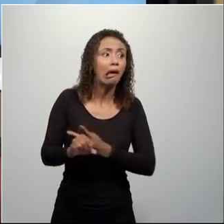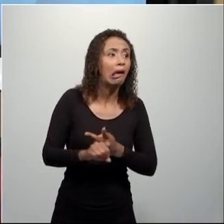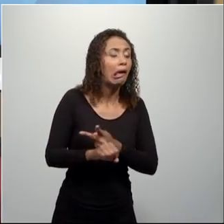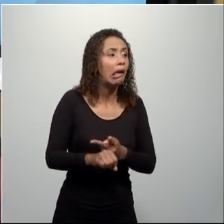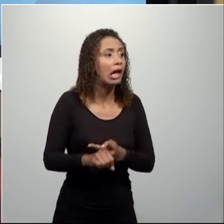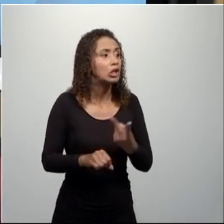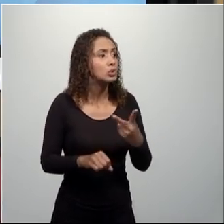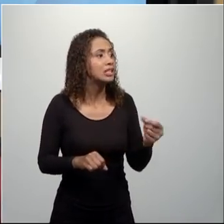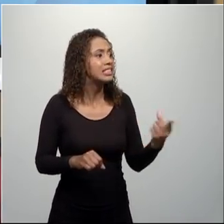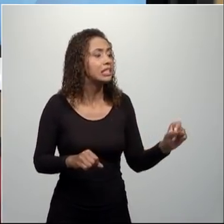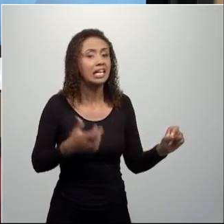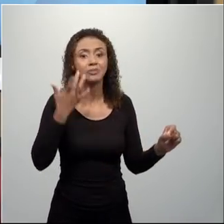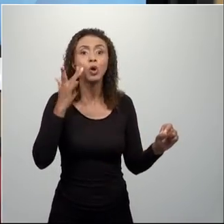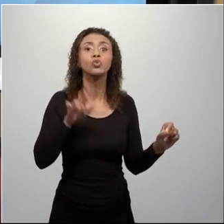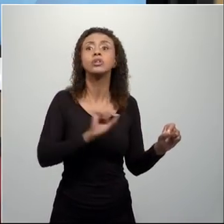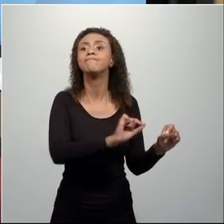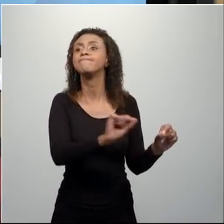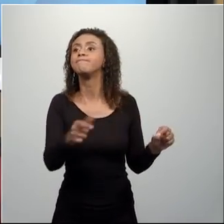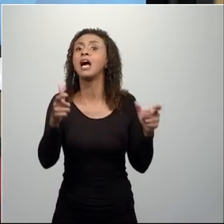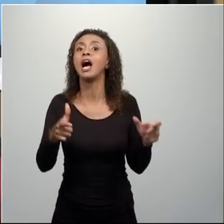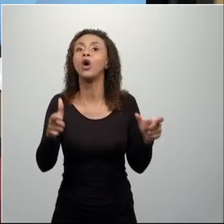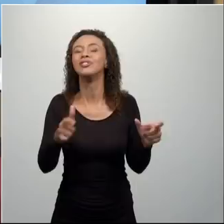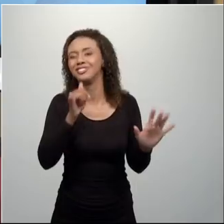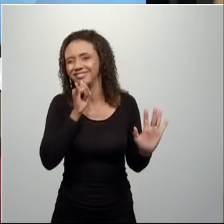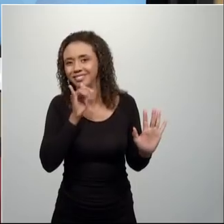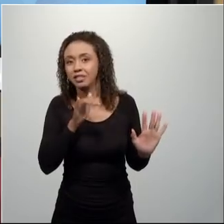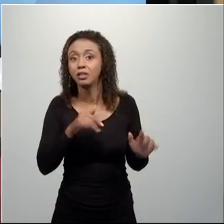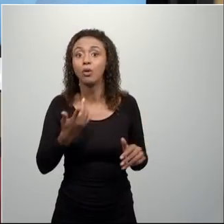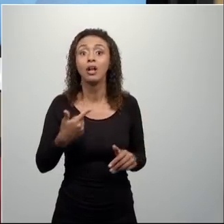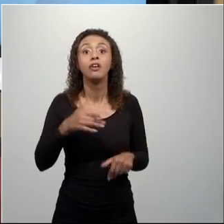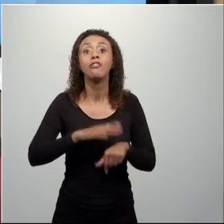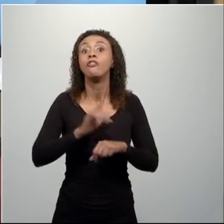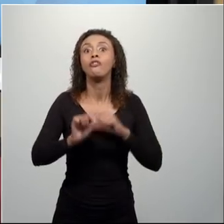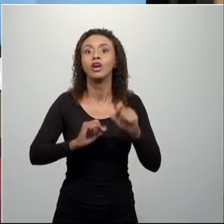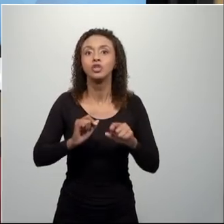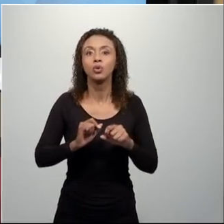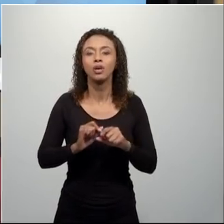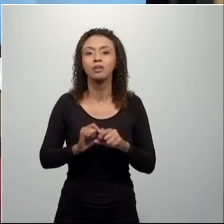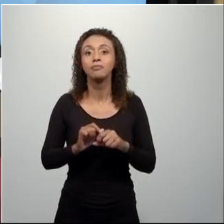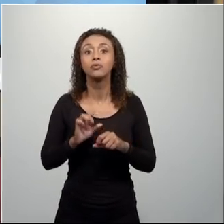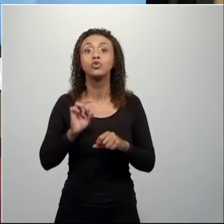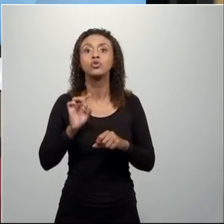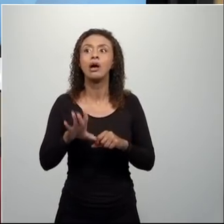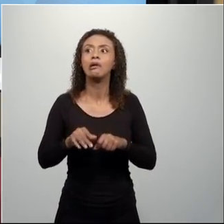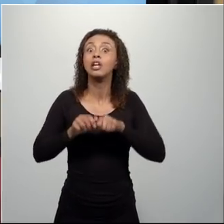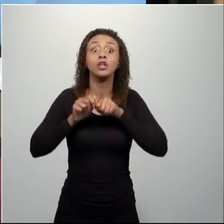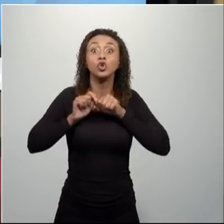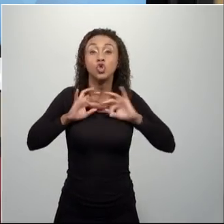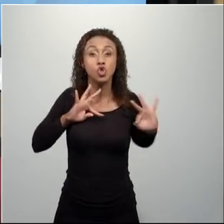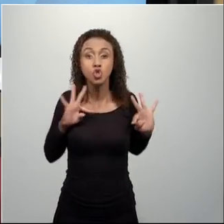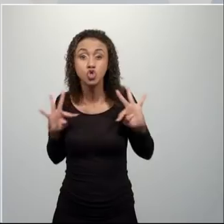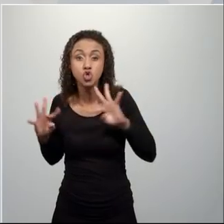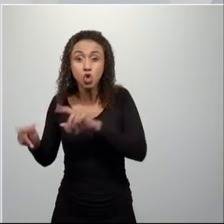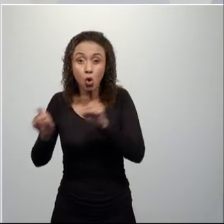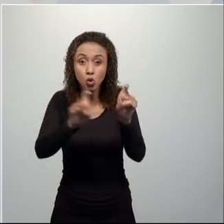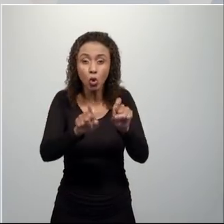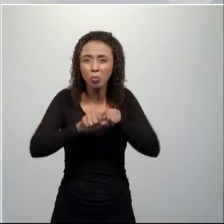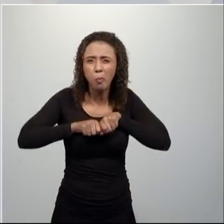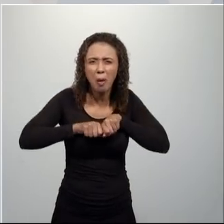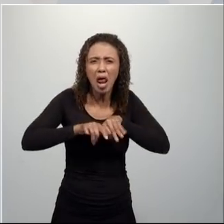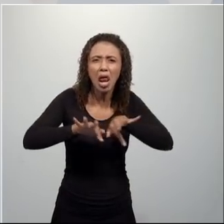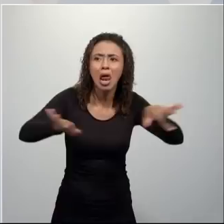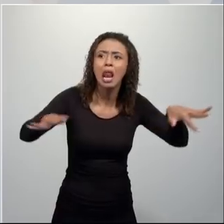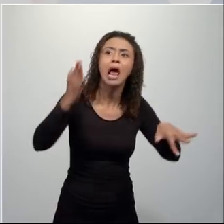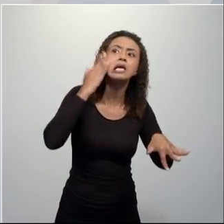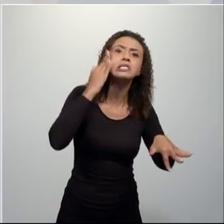ele não sabe exatamente para quem perguntar o que ele vai fazer um broadcast é uma a envio para todo mundo de todos os dados então todo mundo